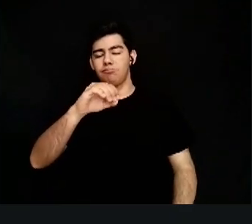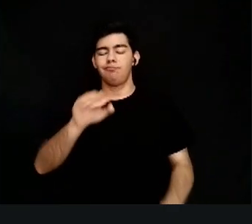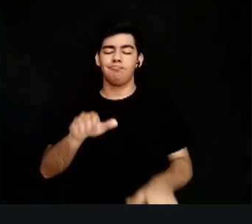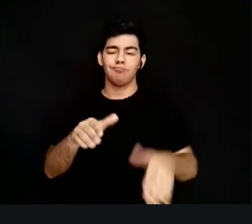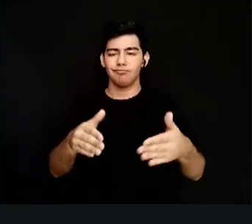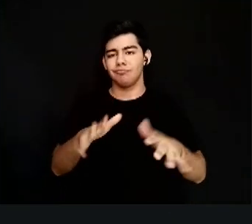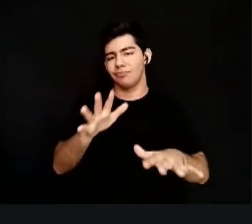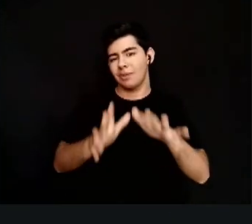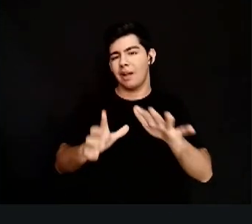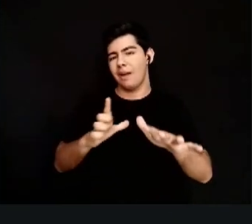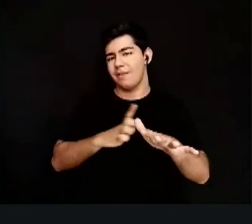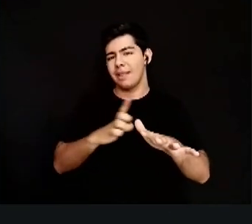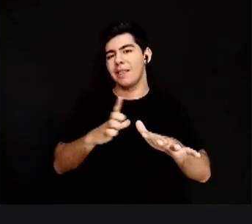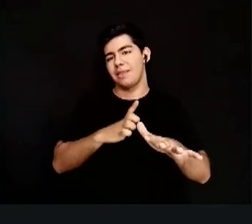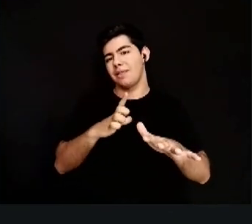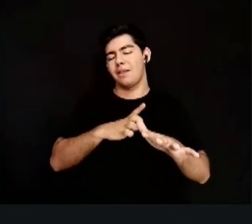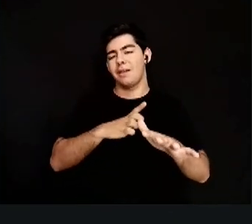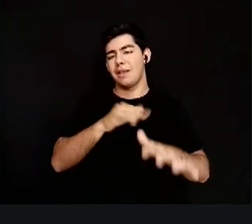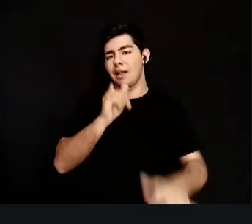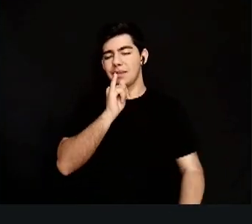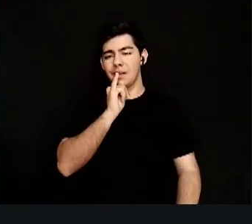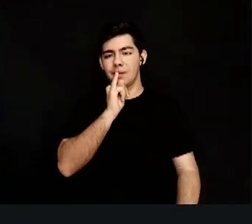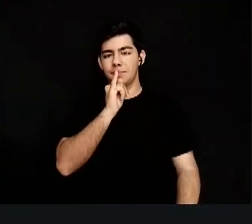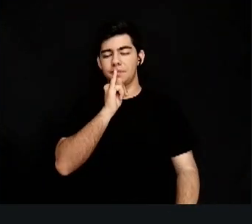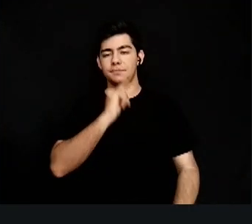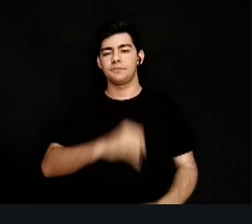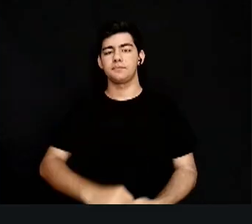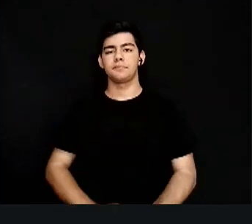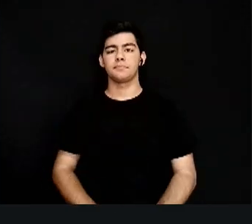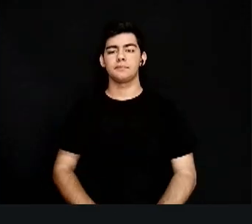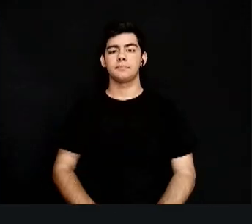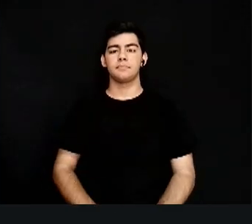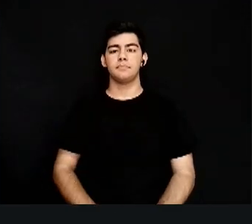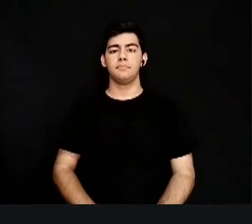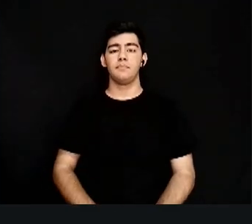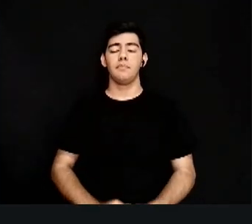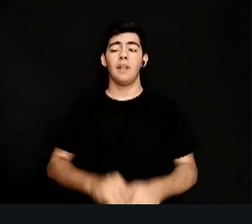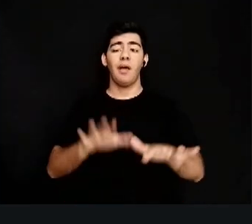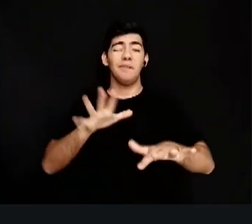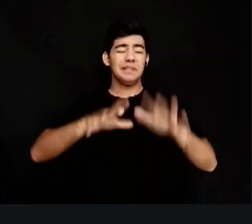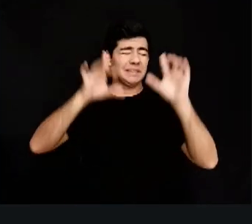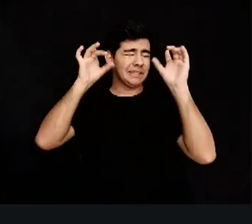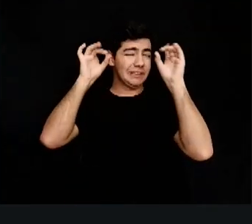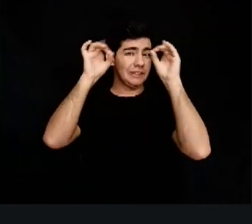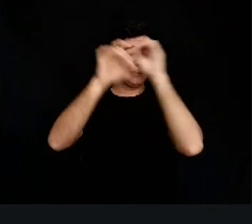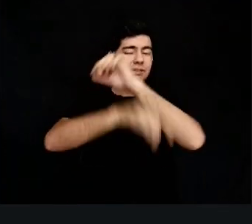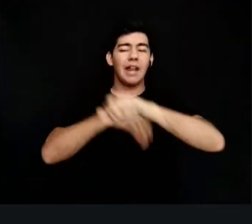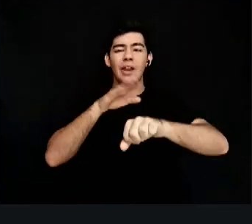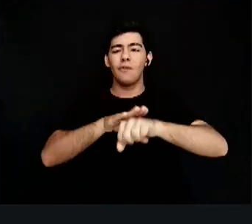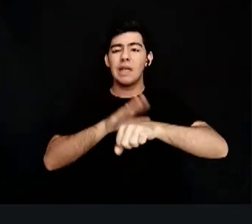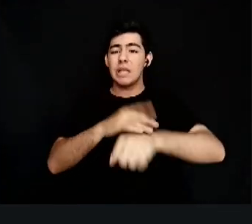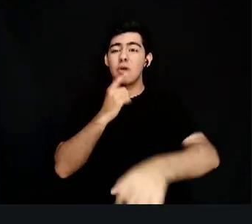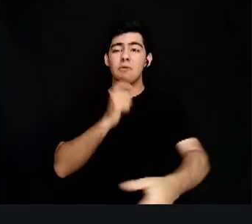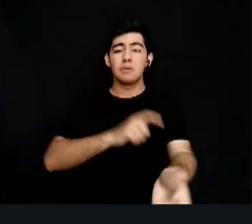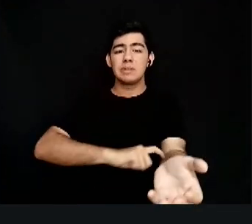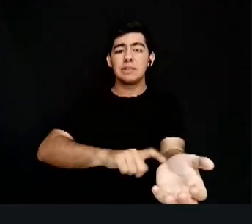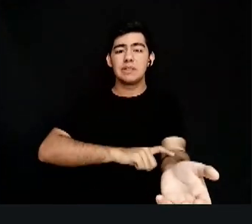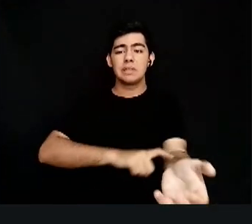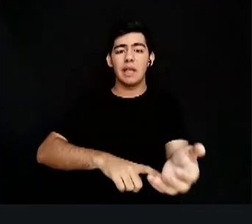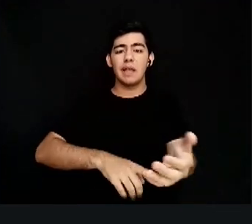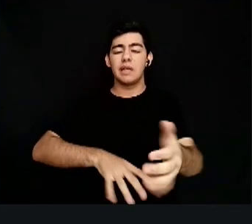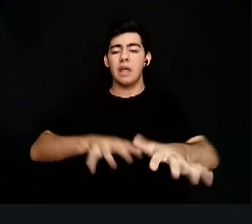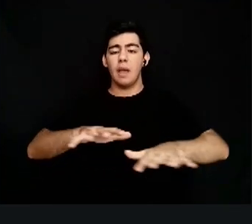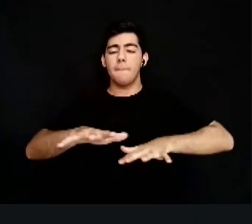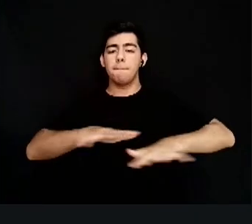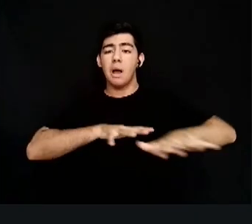coágulos eles alteram o funcionamento das válvulas venosas e acabam dificultando o retorno do sangue venoso,